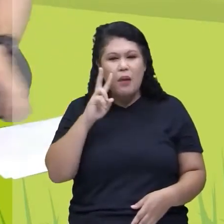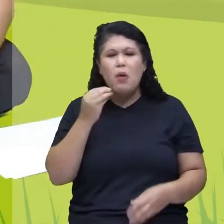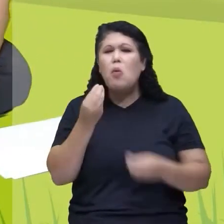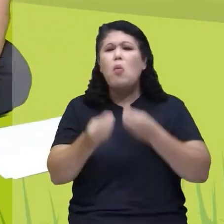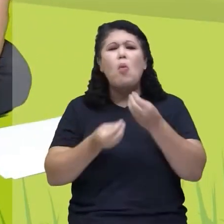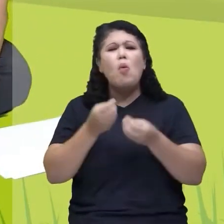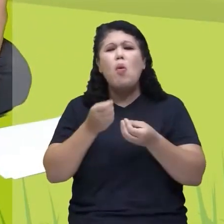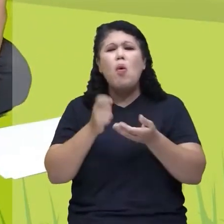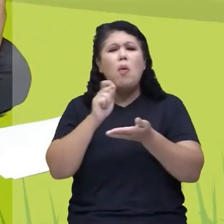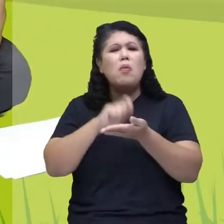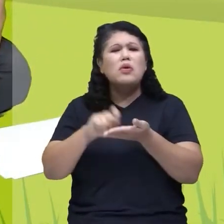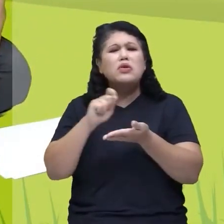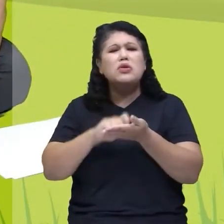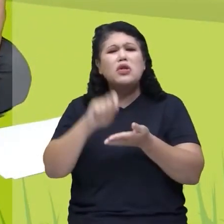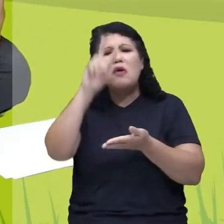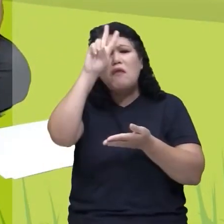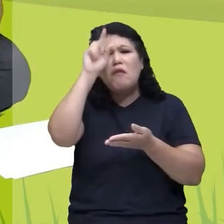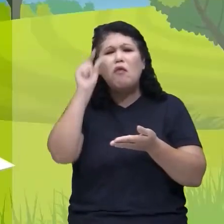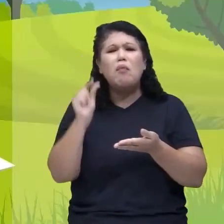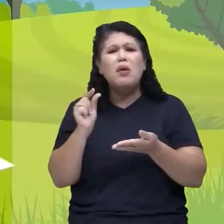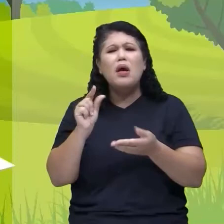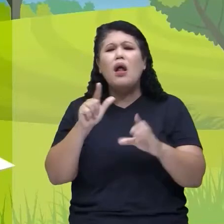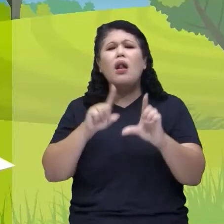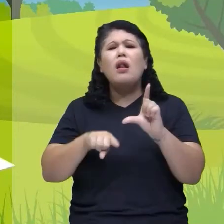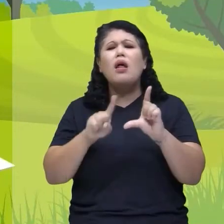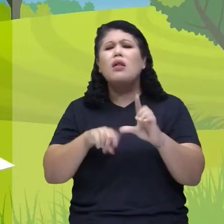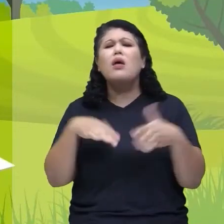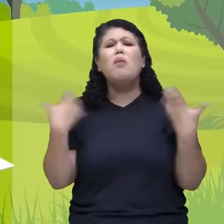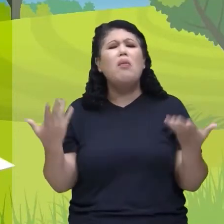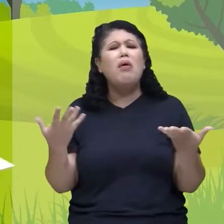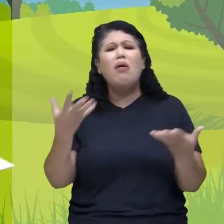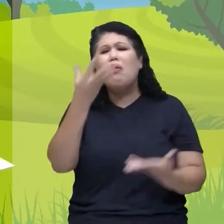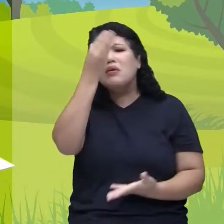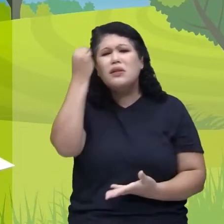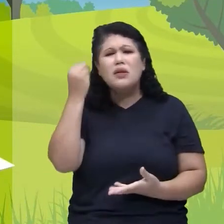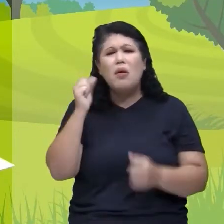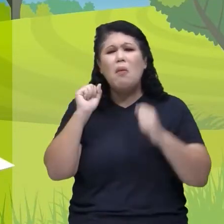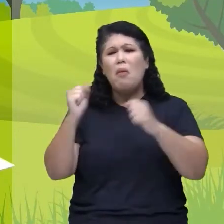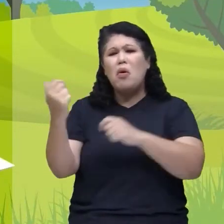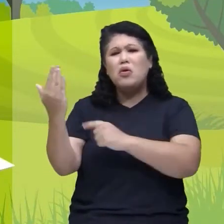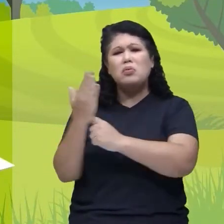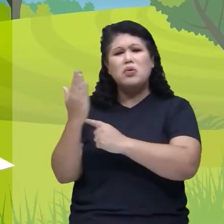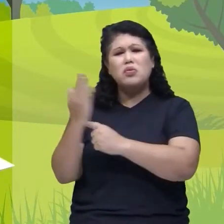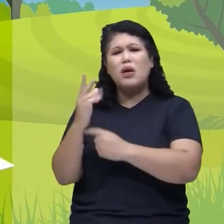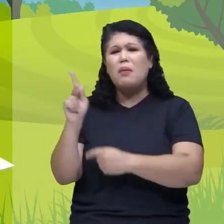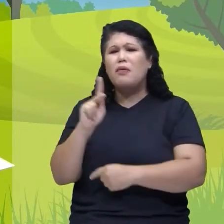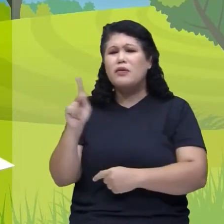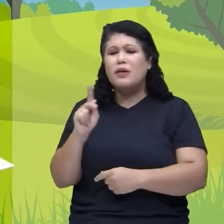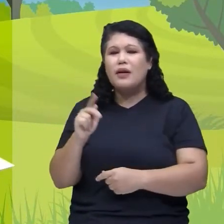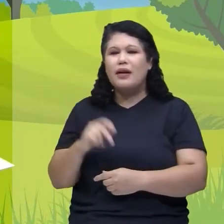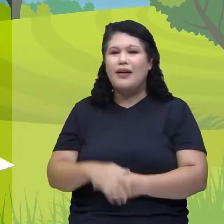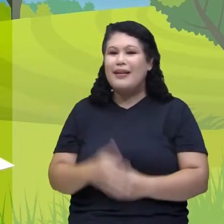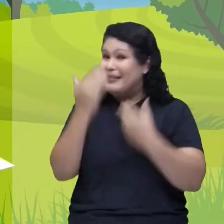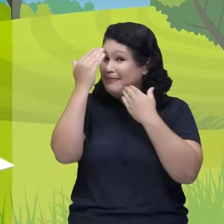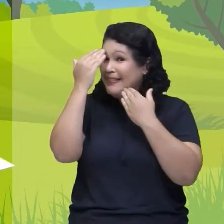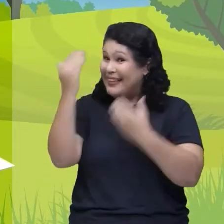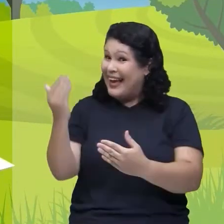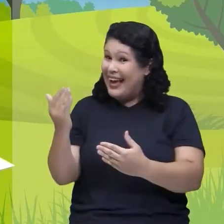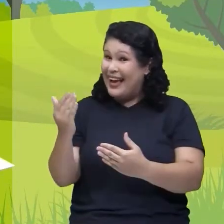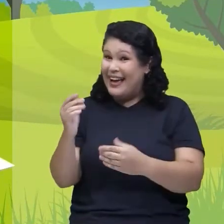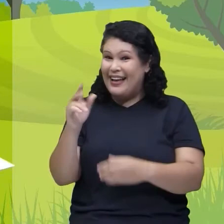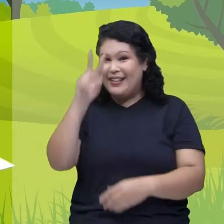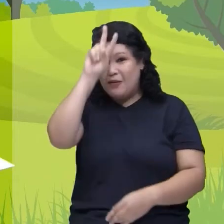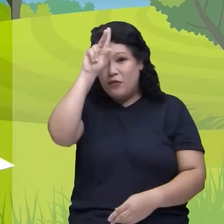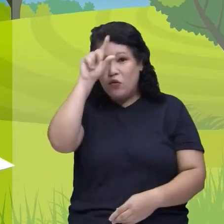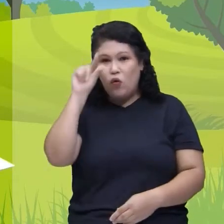escrevo a formiguinha? Com que letra? Eu não lembro. Pode me ajudar, professora? Obrigado, professora. Formiguinha se escreve com a